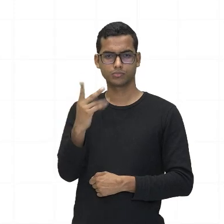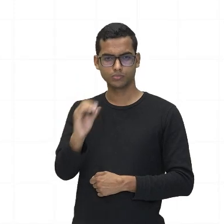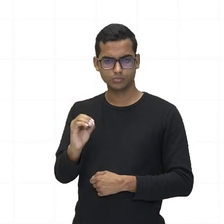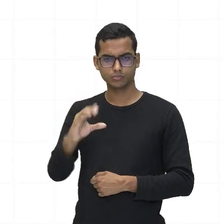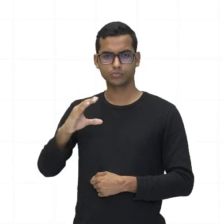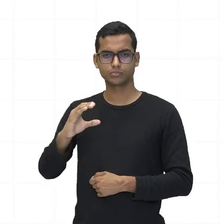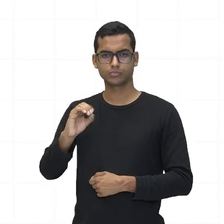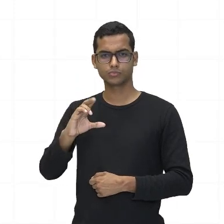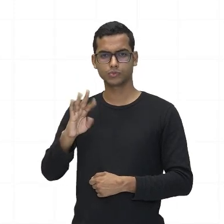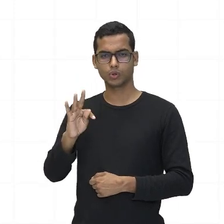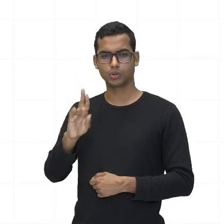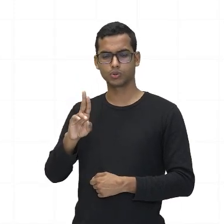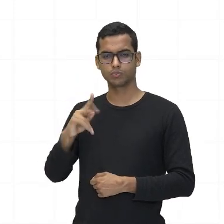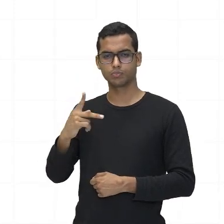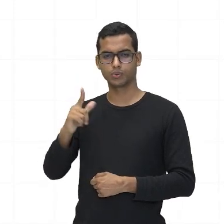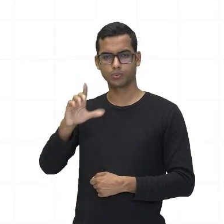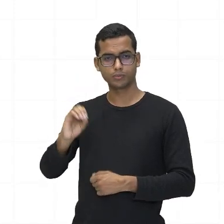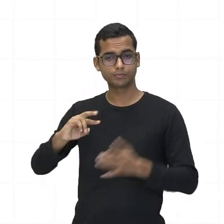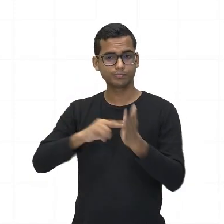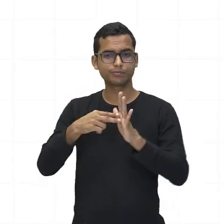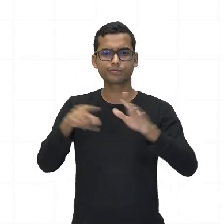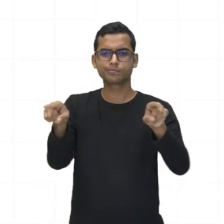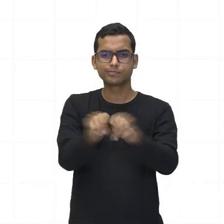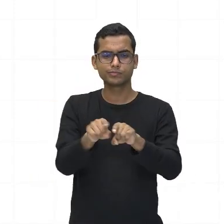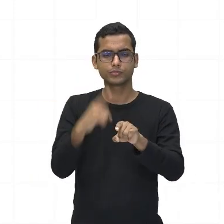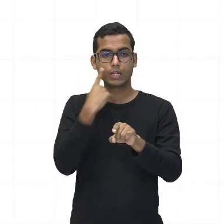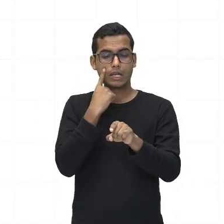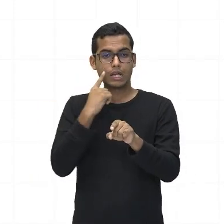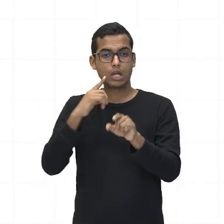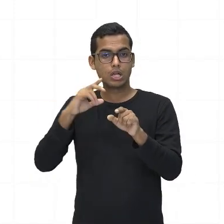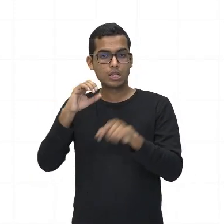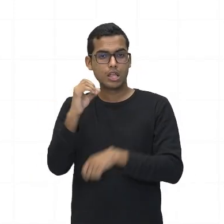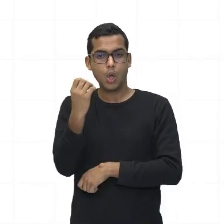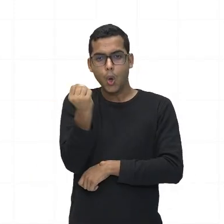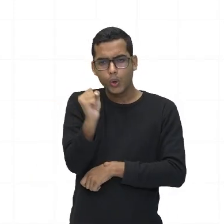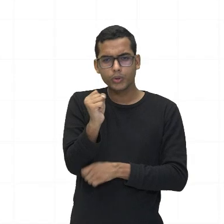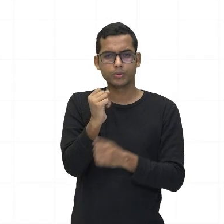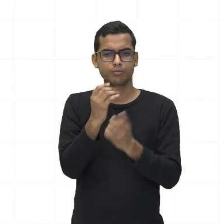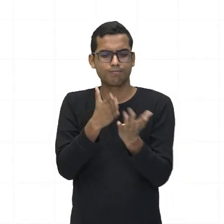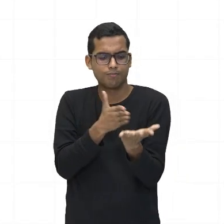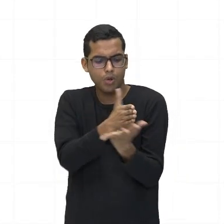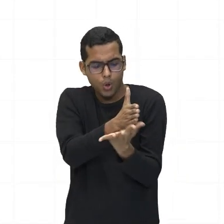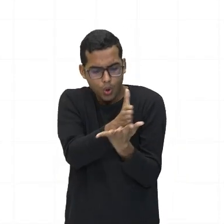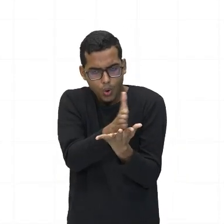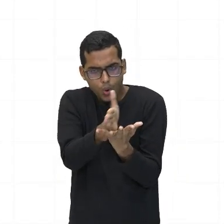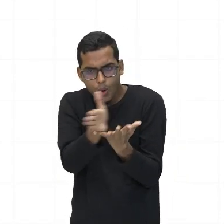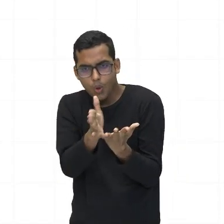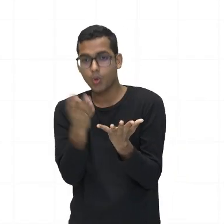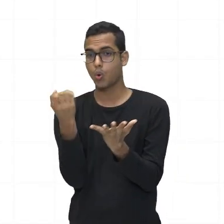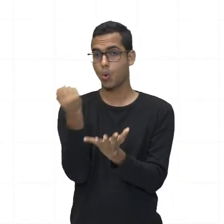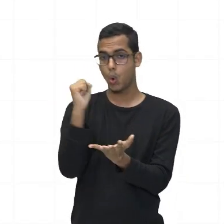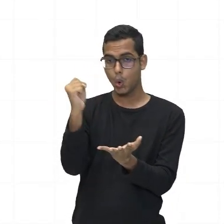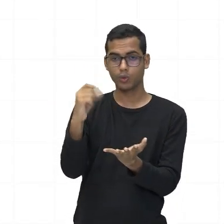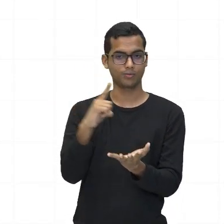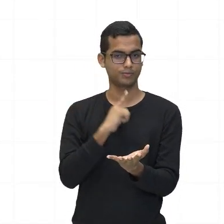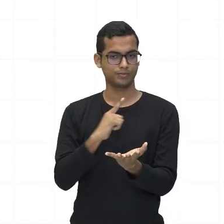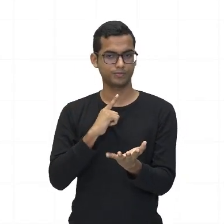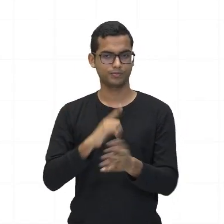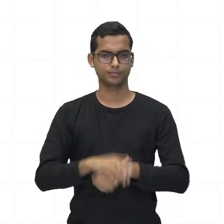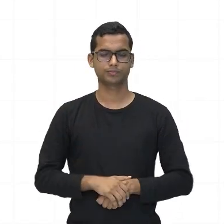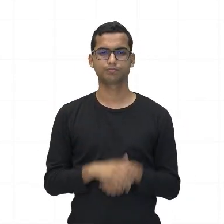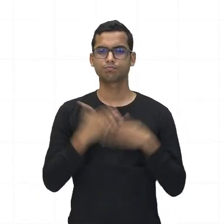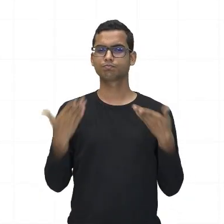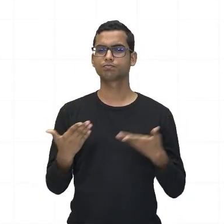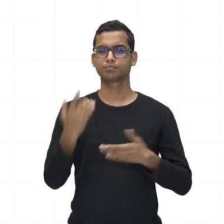8 segmentos, né? Ou os 8 caminhos é uma outra tradução. Quais são esses 8 ensinamentos? Vamos